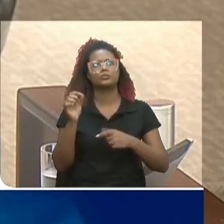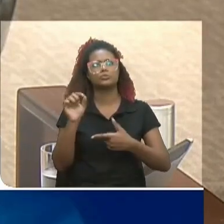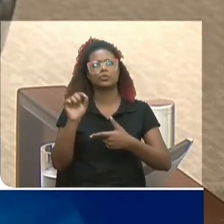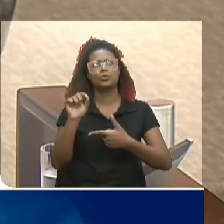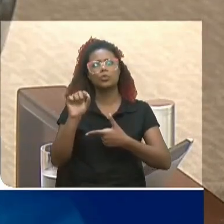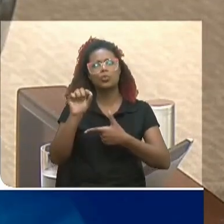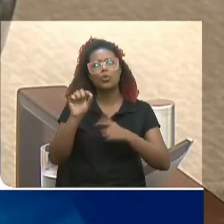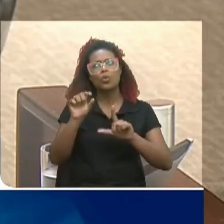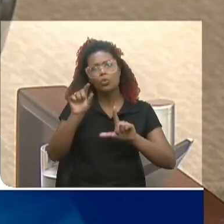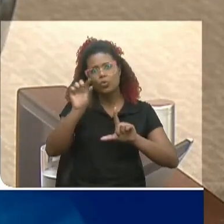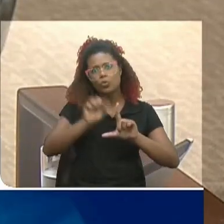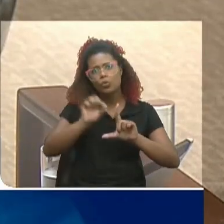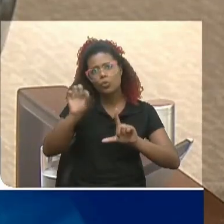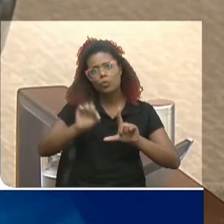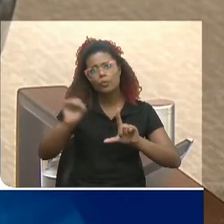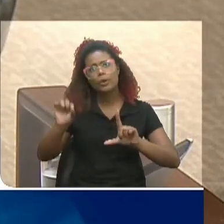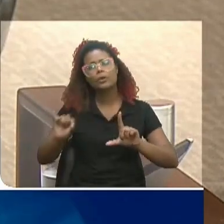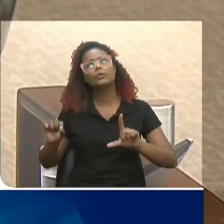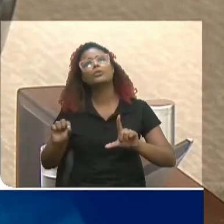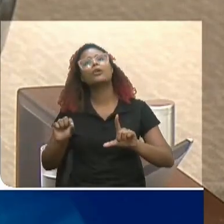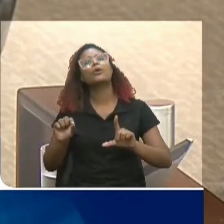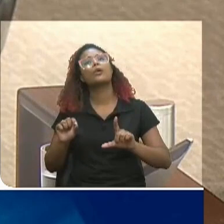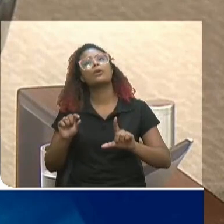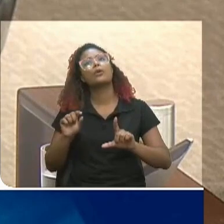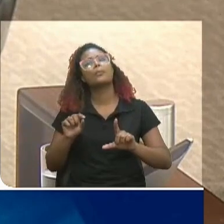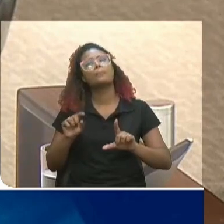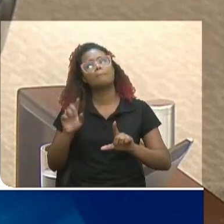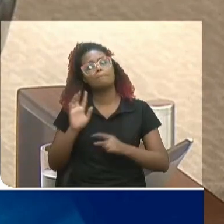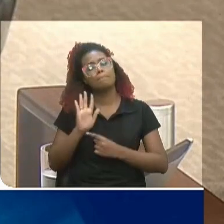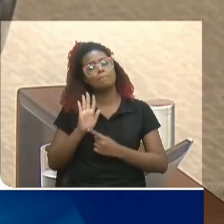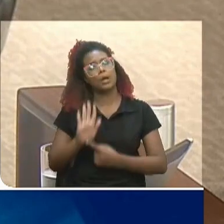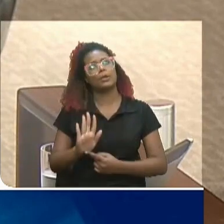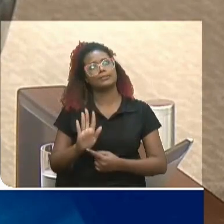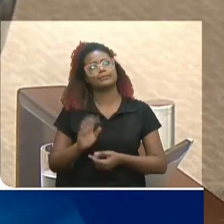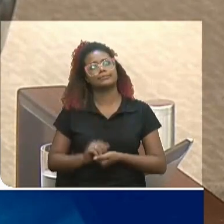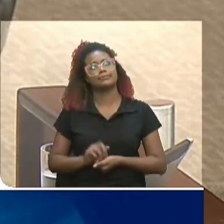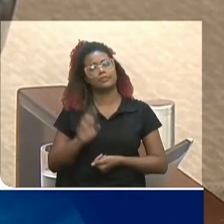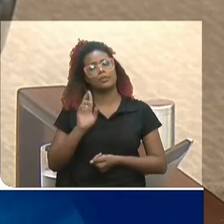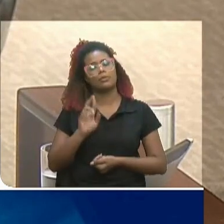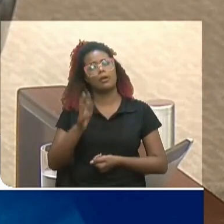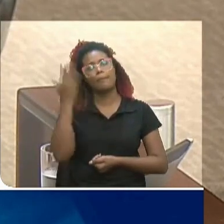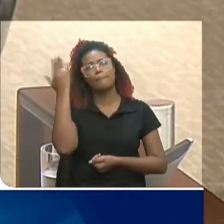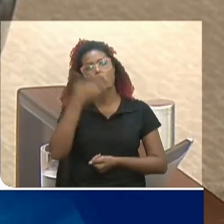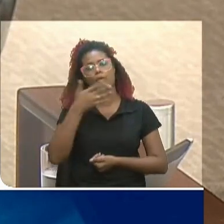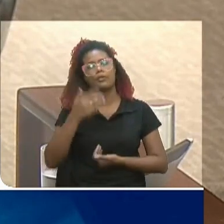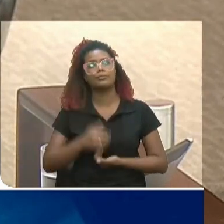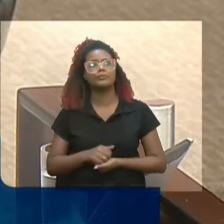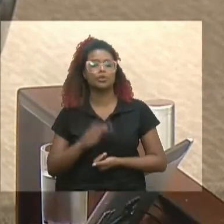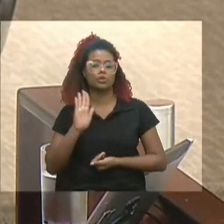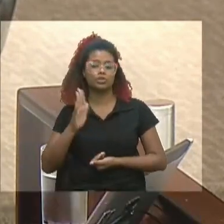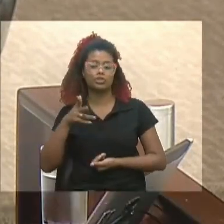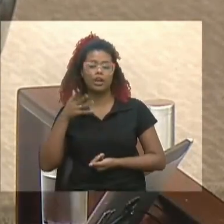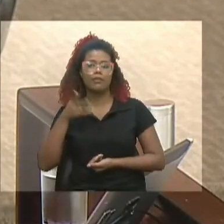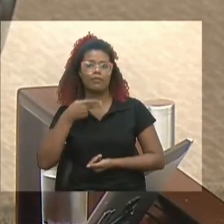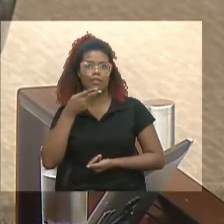são assim testemunhas do que dizíamos se forem reais porque o governo diz o seguinte